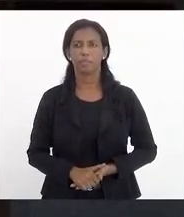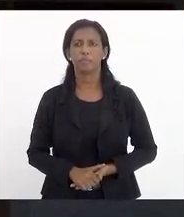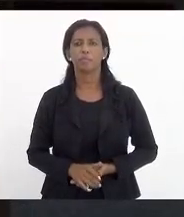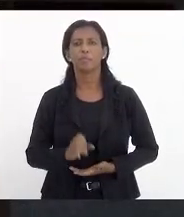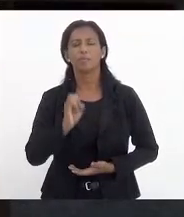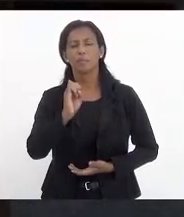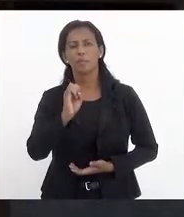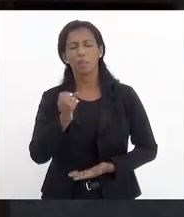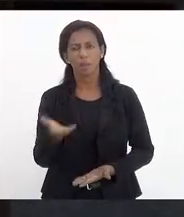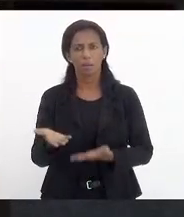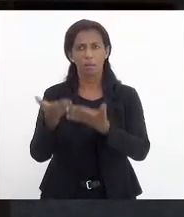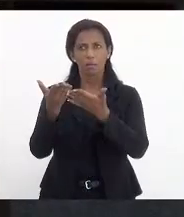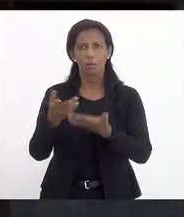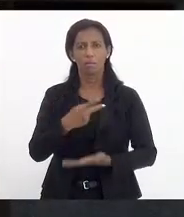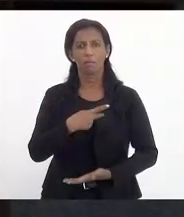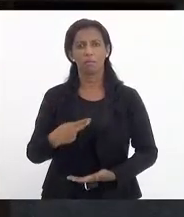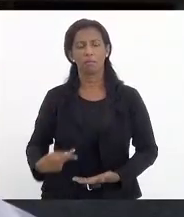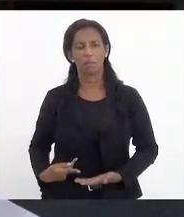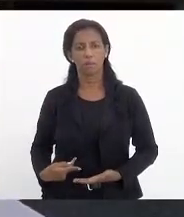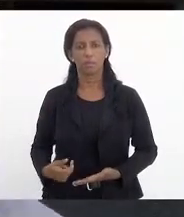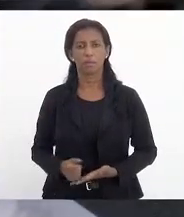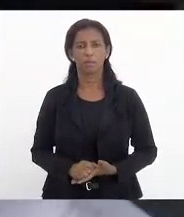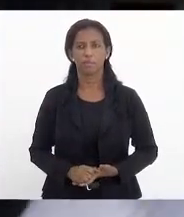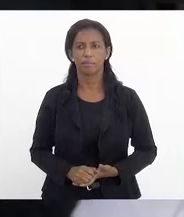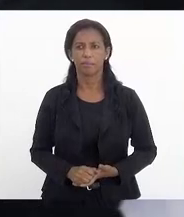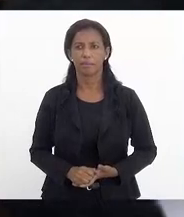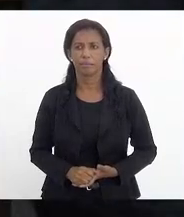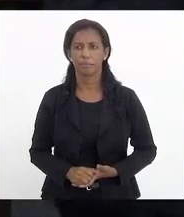Vossa Excelência...